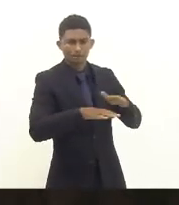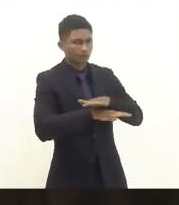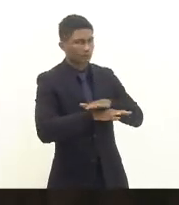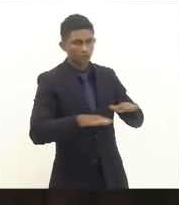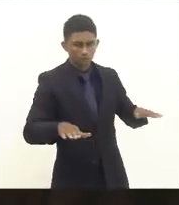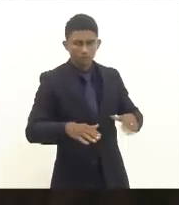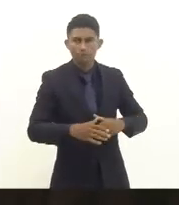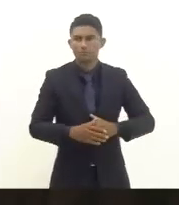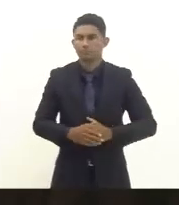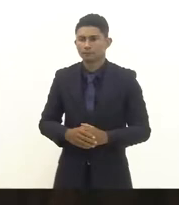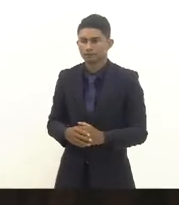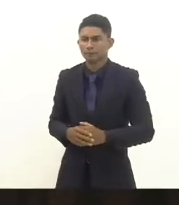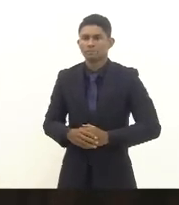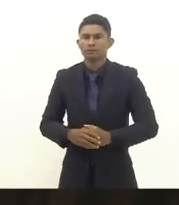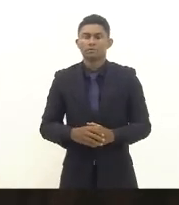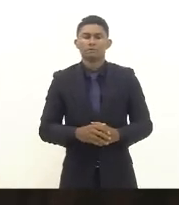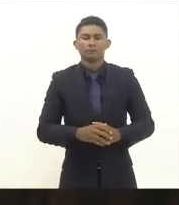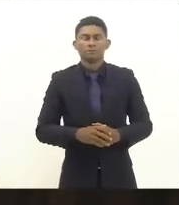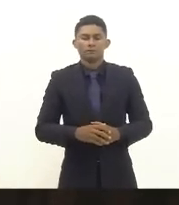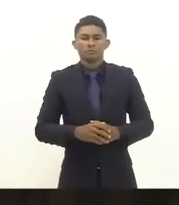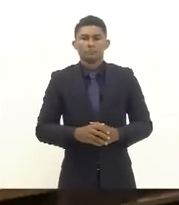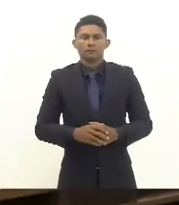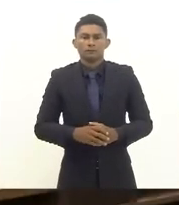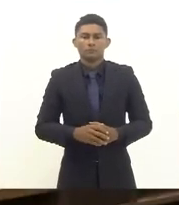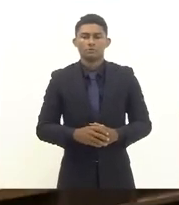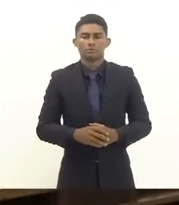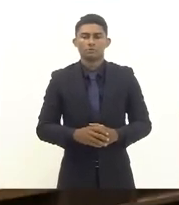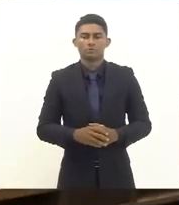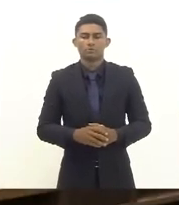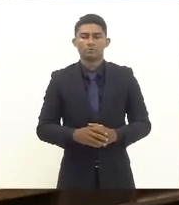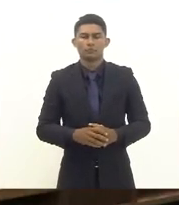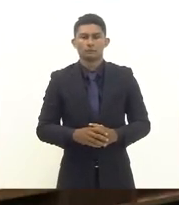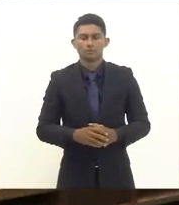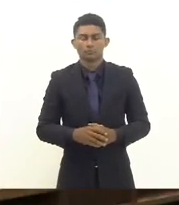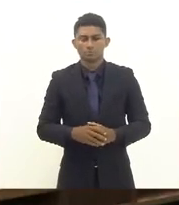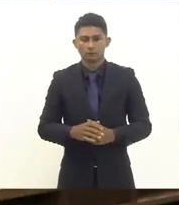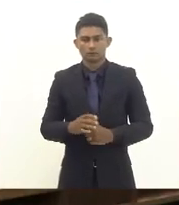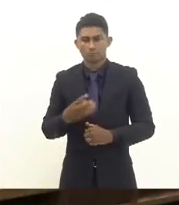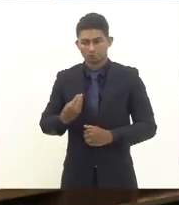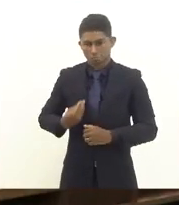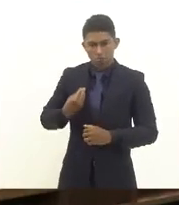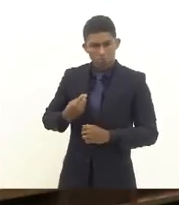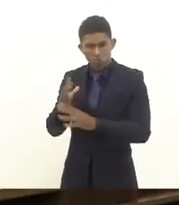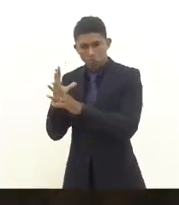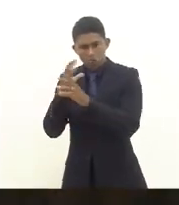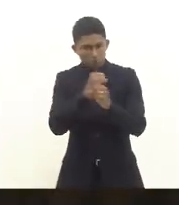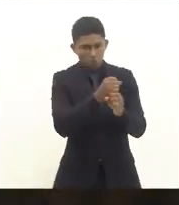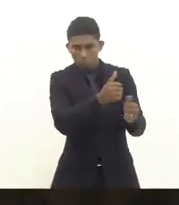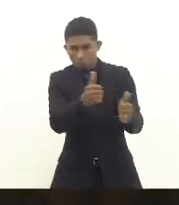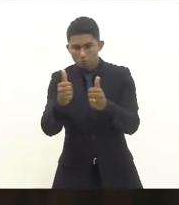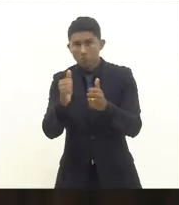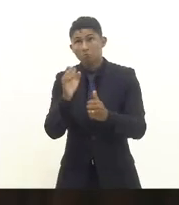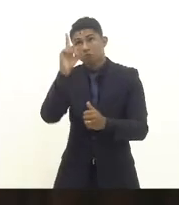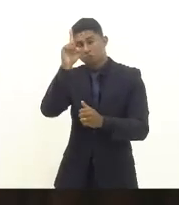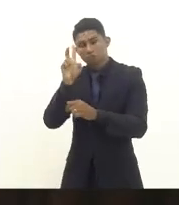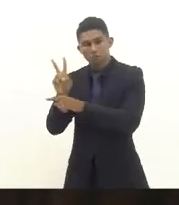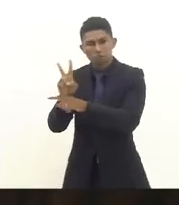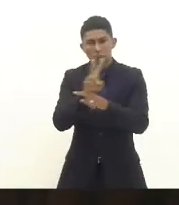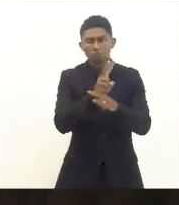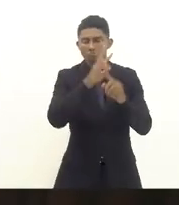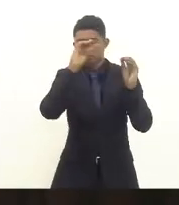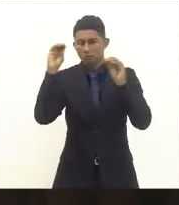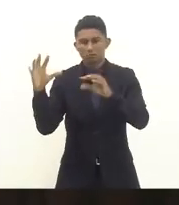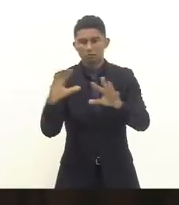mesmo está encerrada e em havendo número legal sobre a proteção de Deus iniciamos os nossos trabalhos